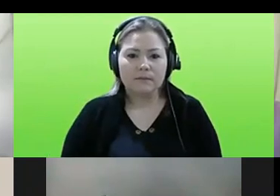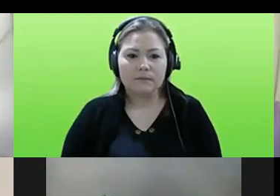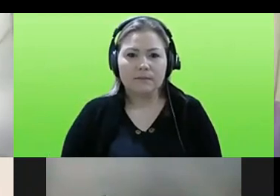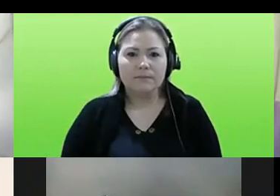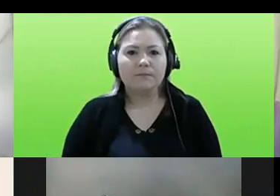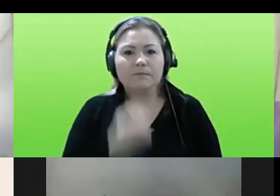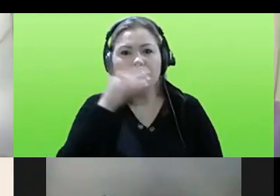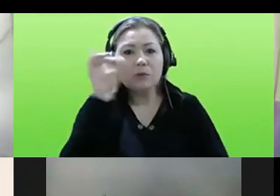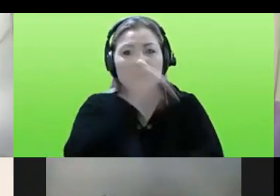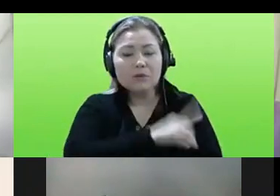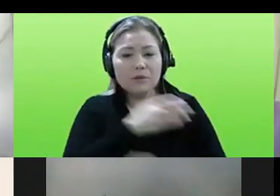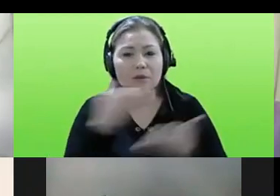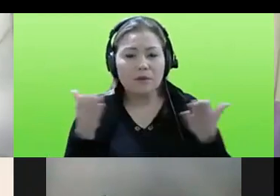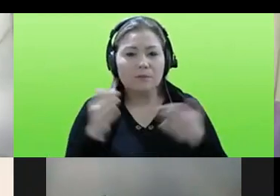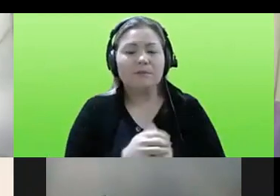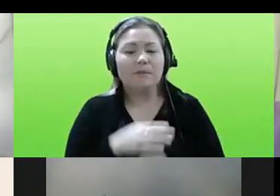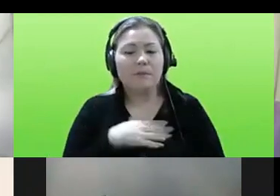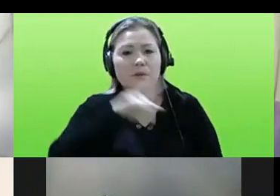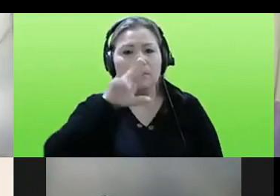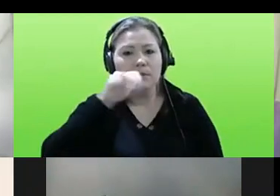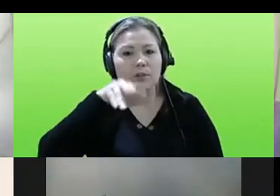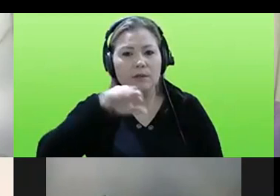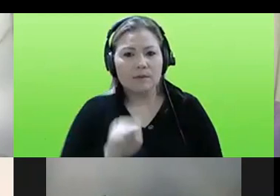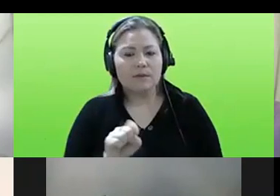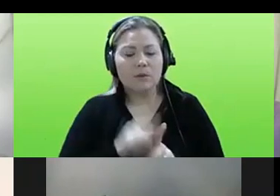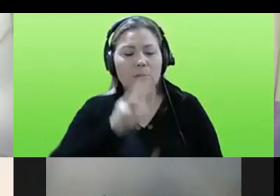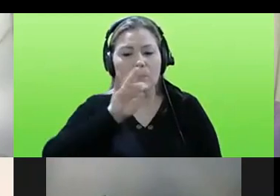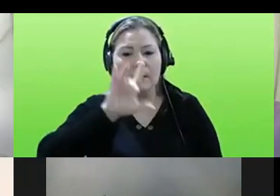Bom dia. Meu nome é James William.